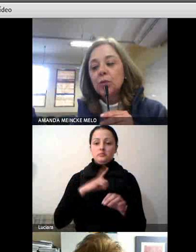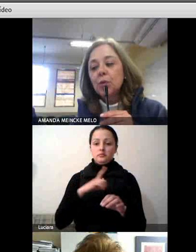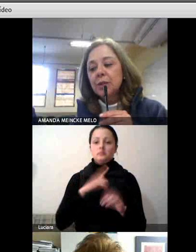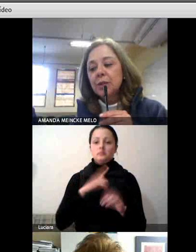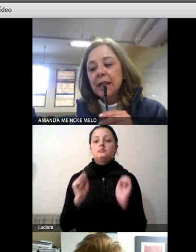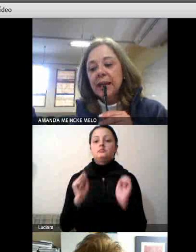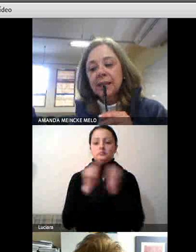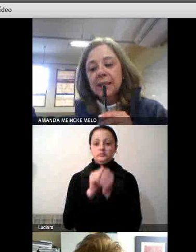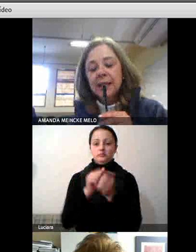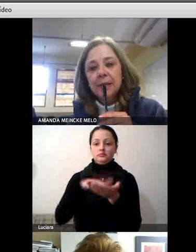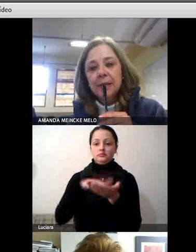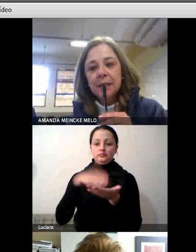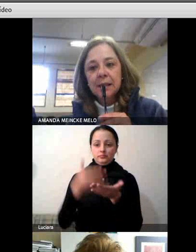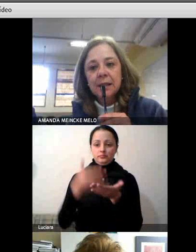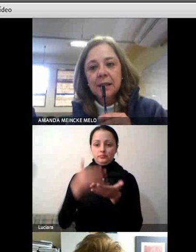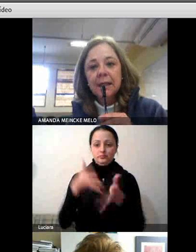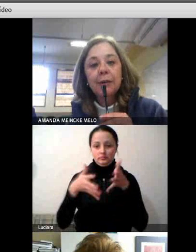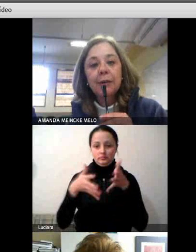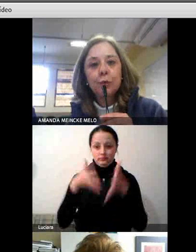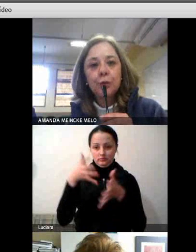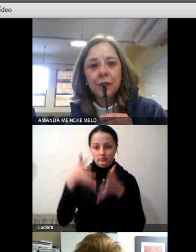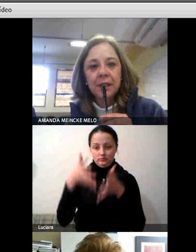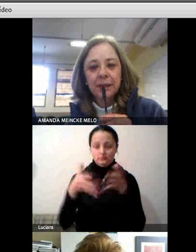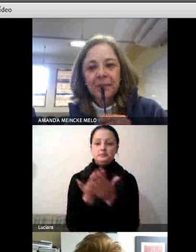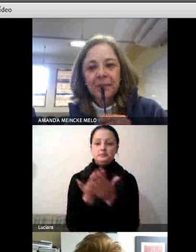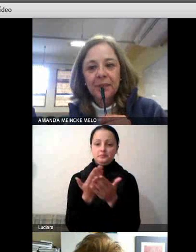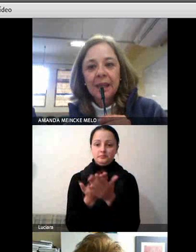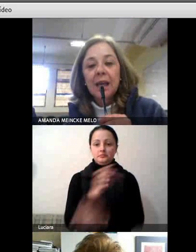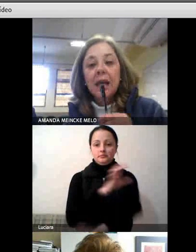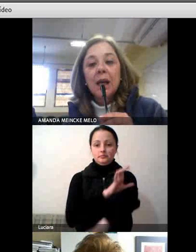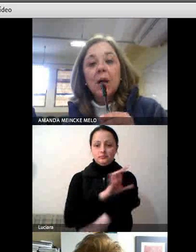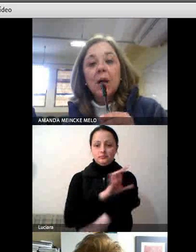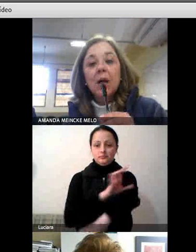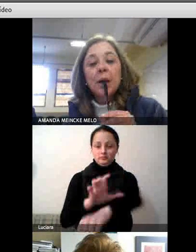do curso de Letras Libras da FURG.